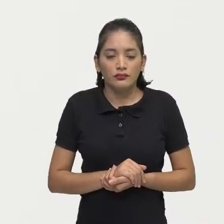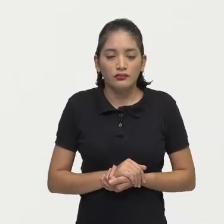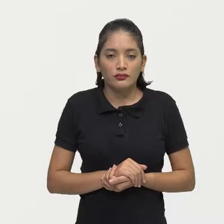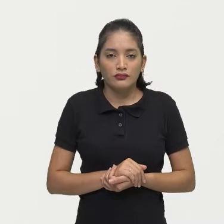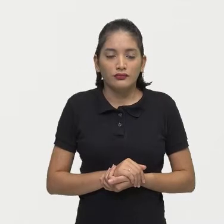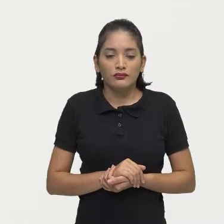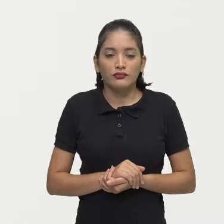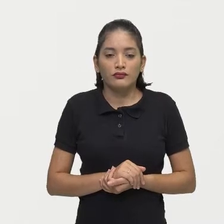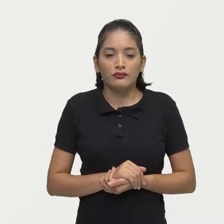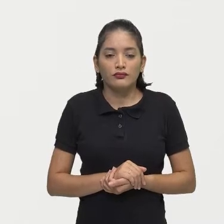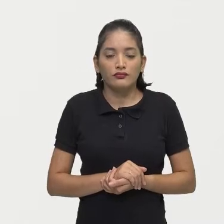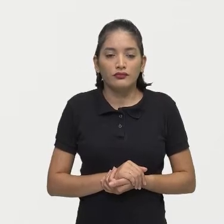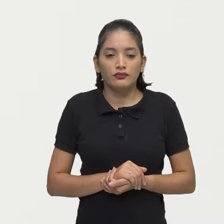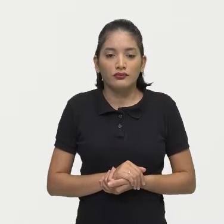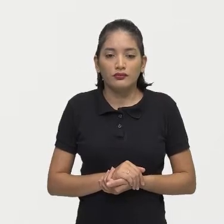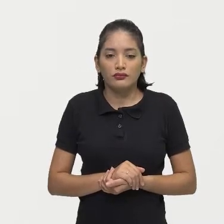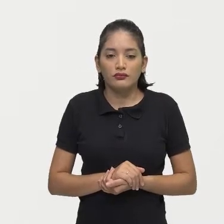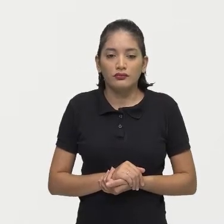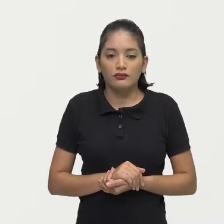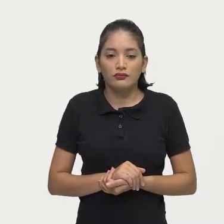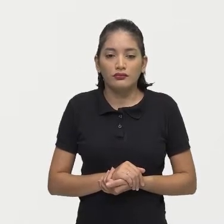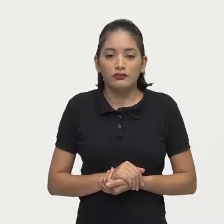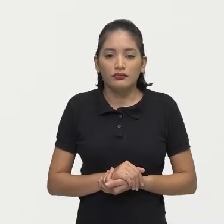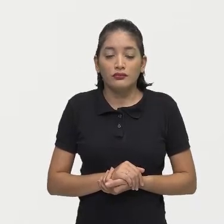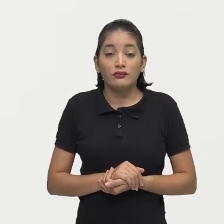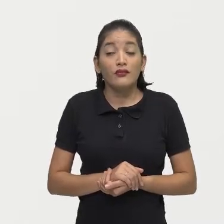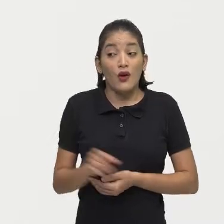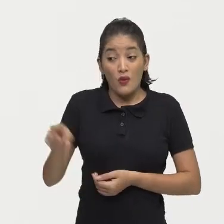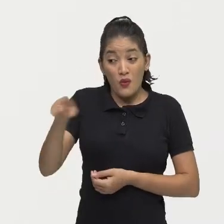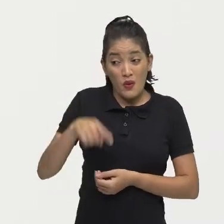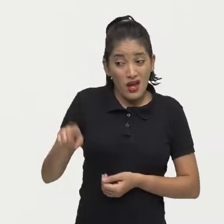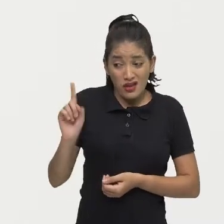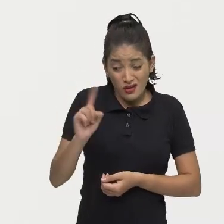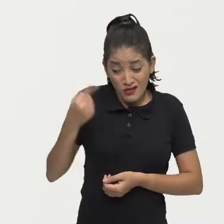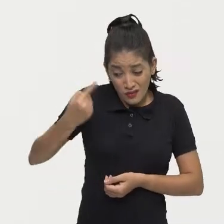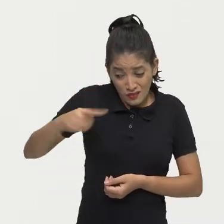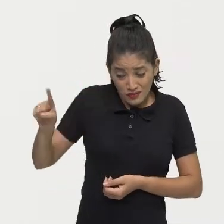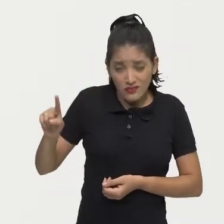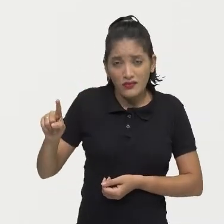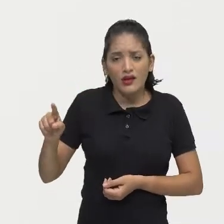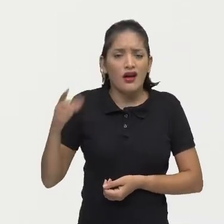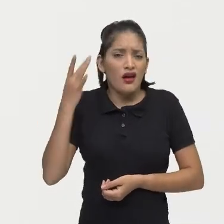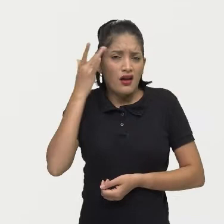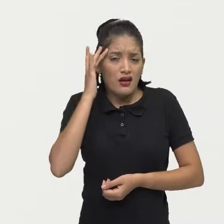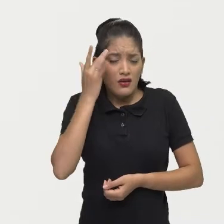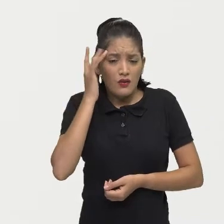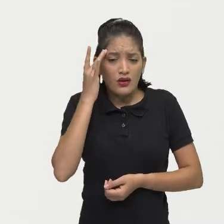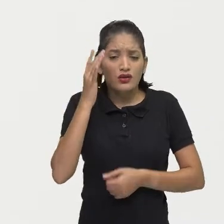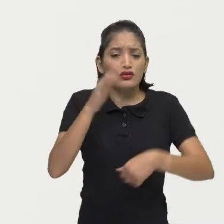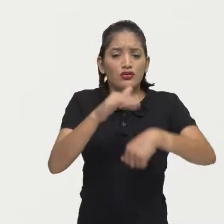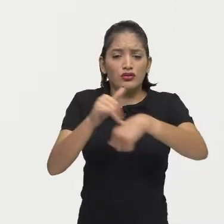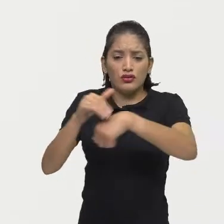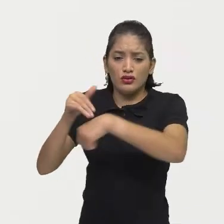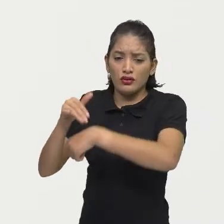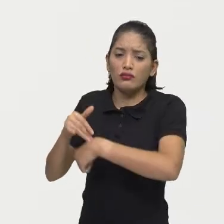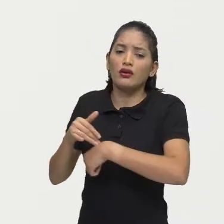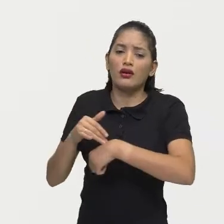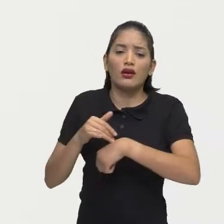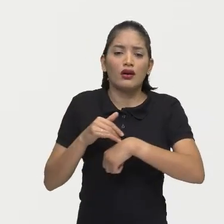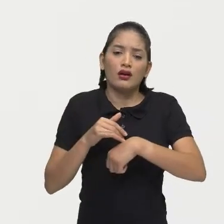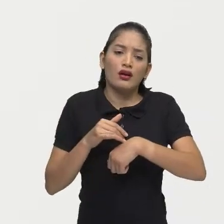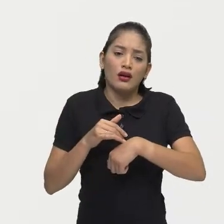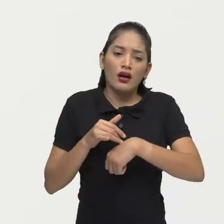possible. Aqui eu tenho o seguinte, eles não estão indo embora, acho que devemos chamar as Forças Armadas das